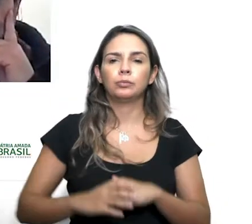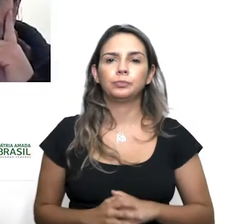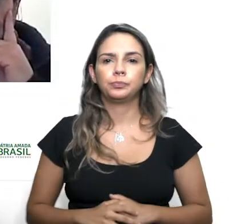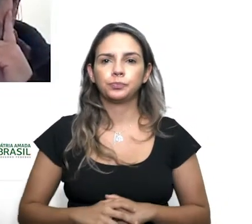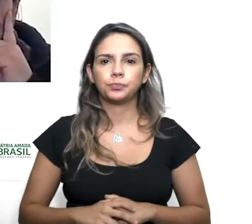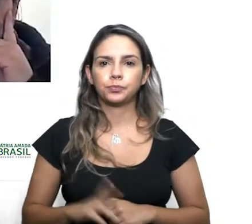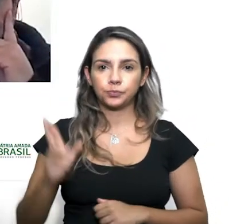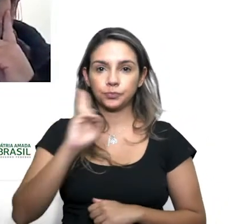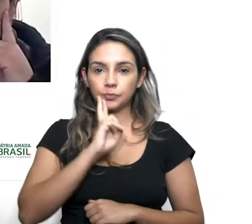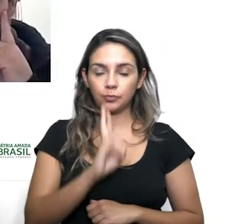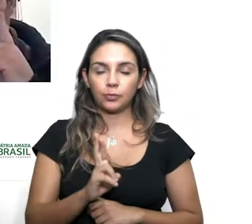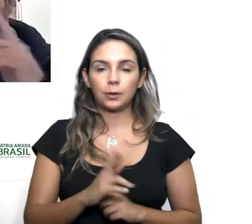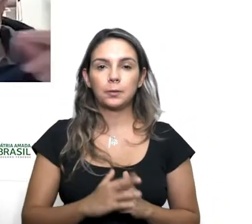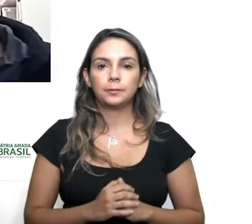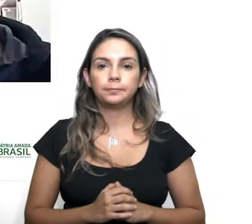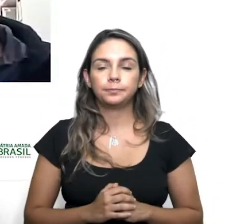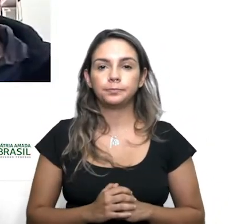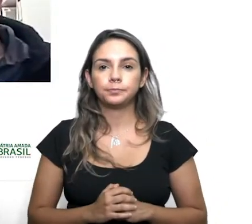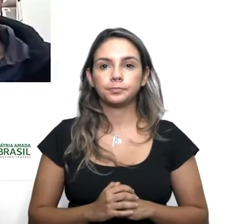Bem,